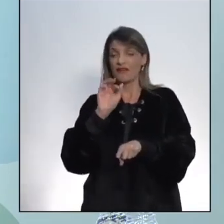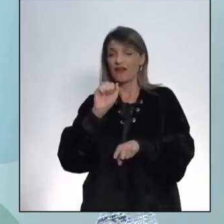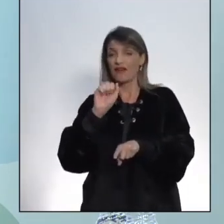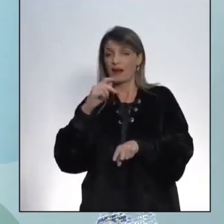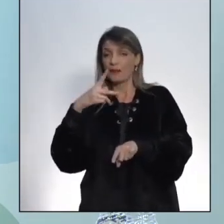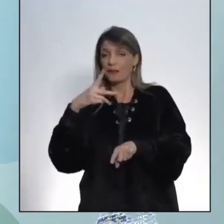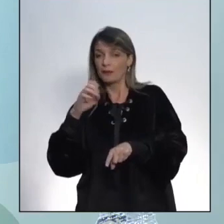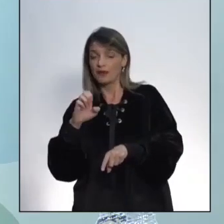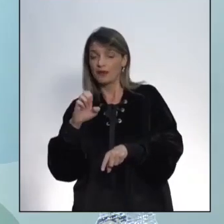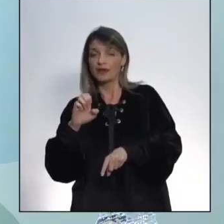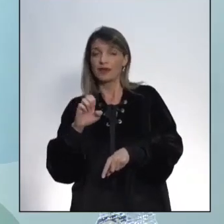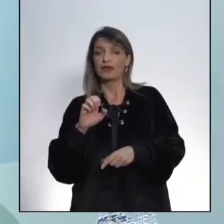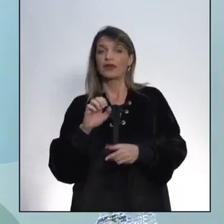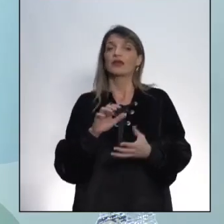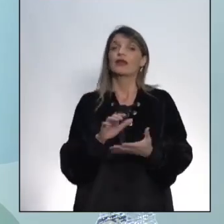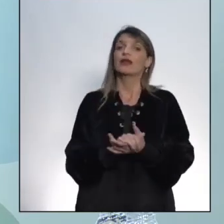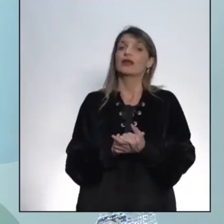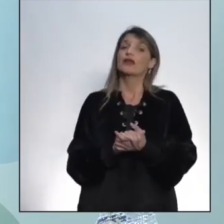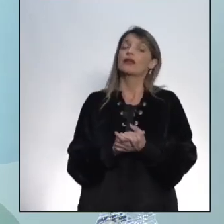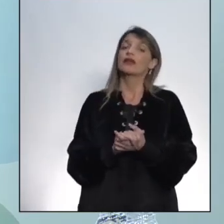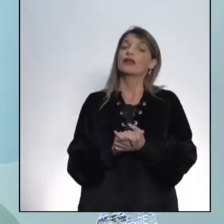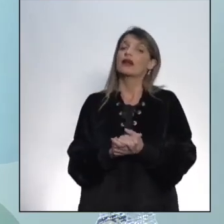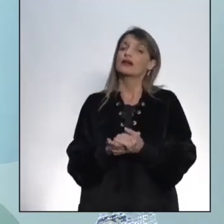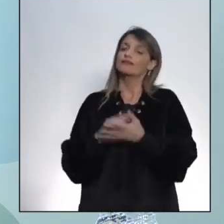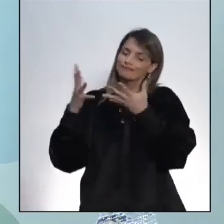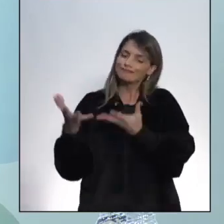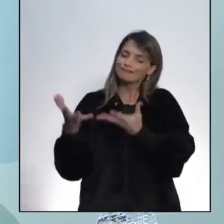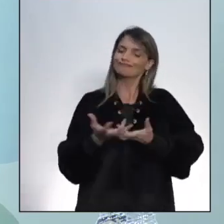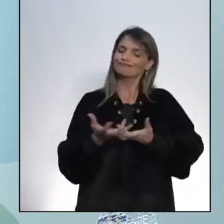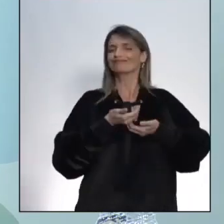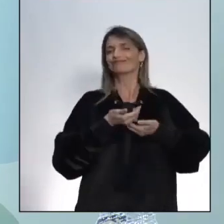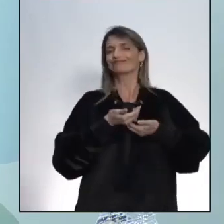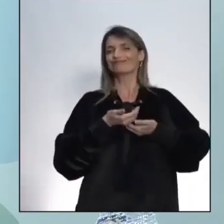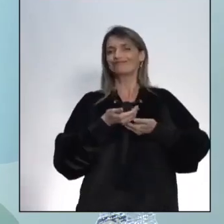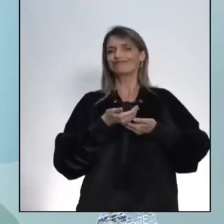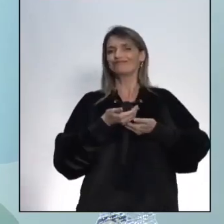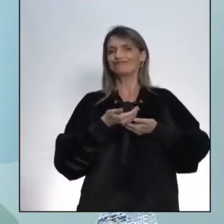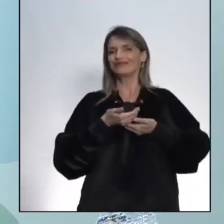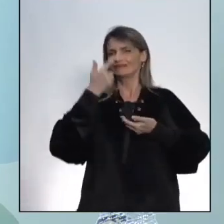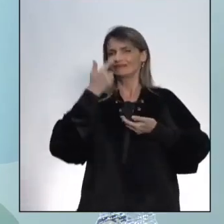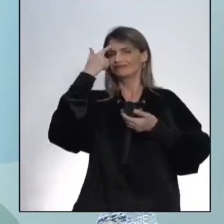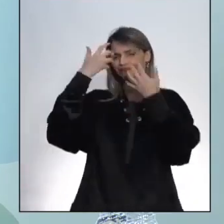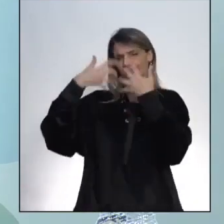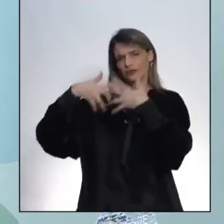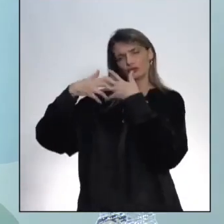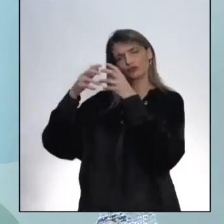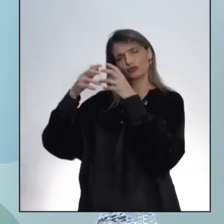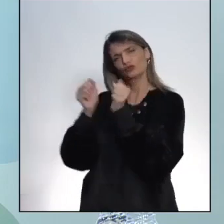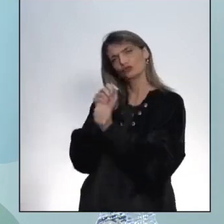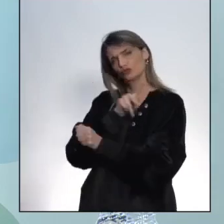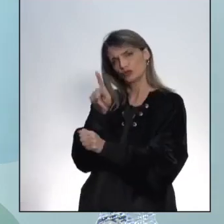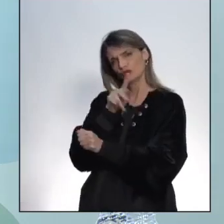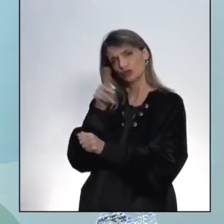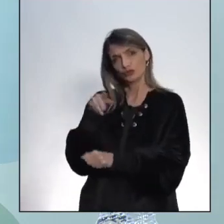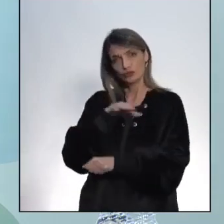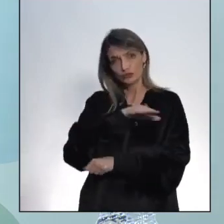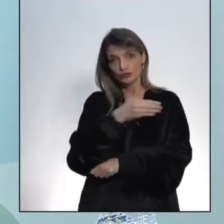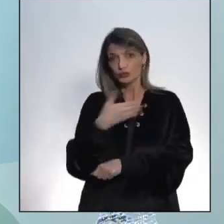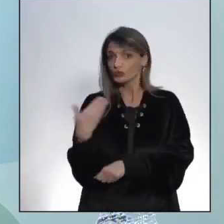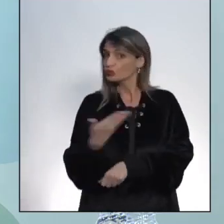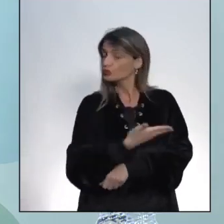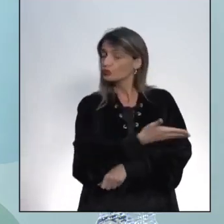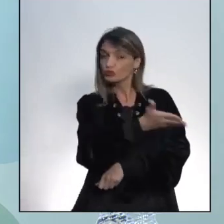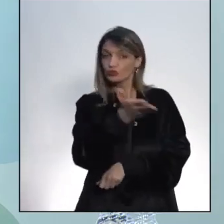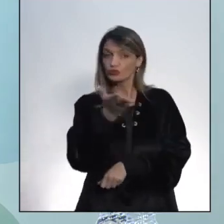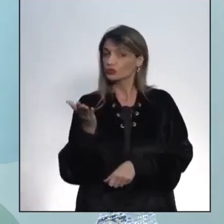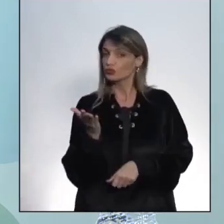e criando um espaço de acolhimento e de conversa e de reflexão junto com você, professor, professora. Desde o primeiro programa eu